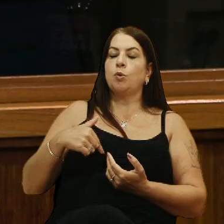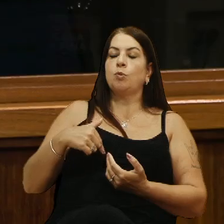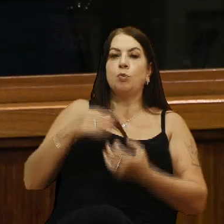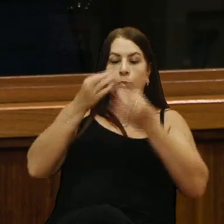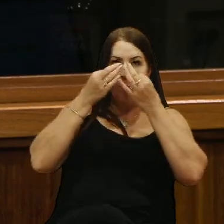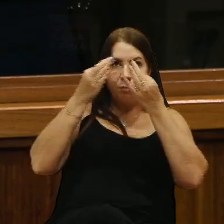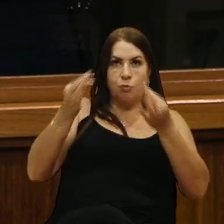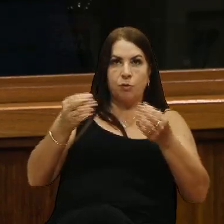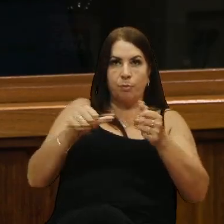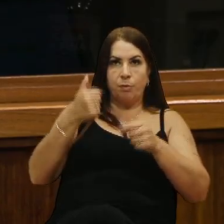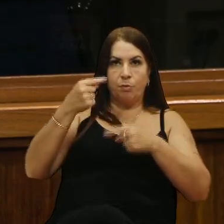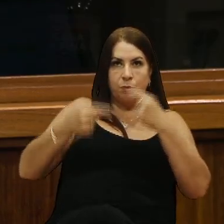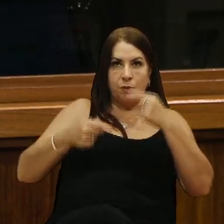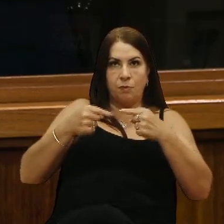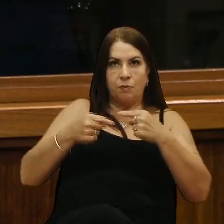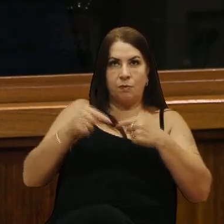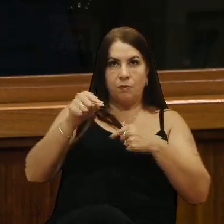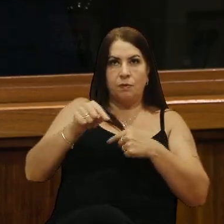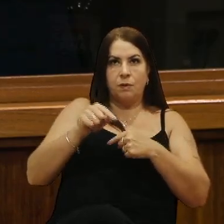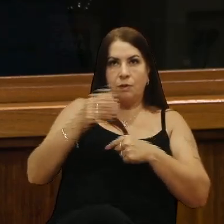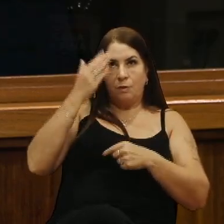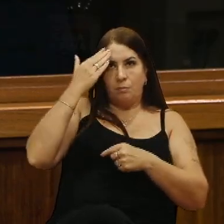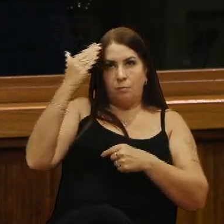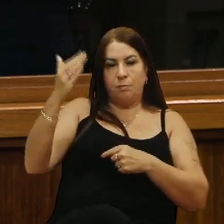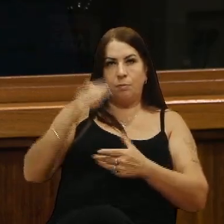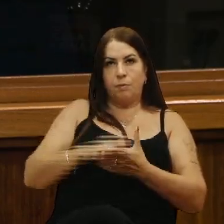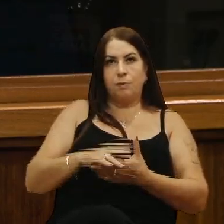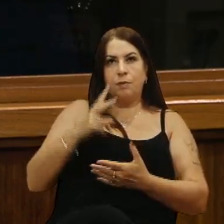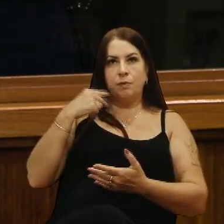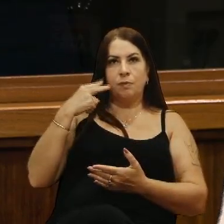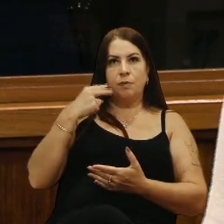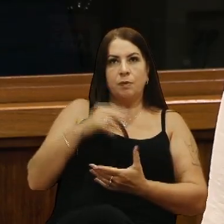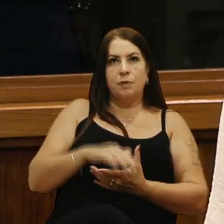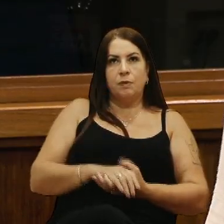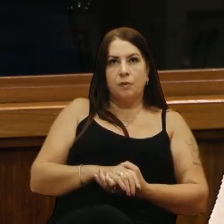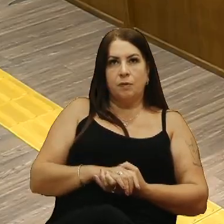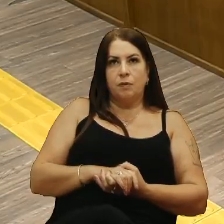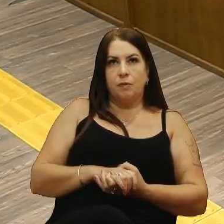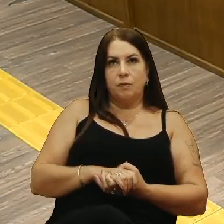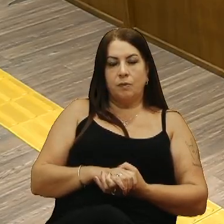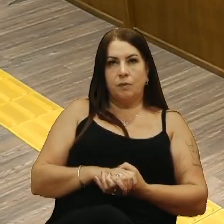atenção em primeira discussão a isso. Obrigada, vereador Edson.